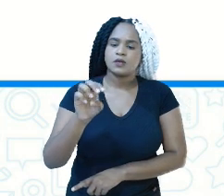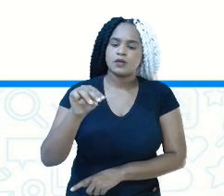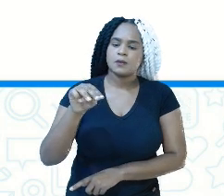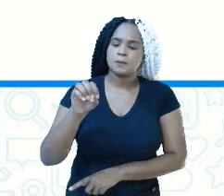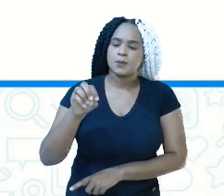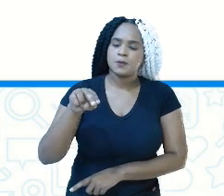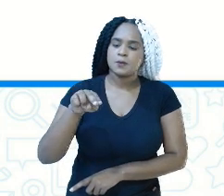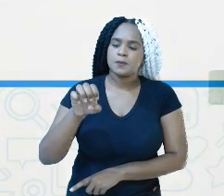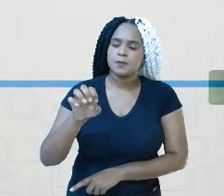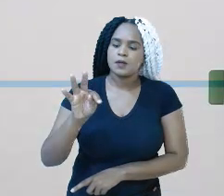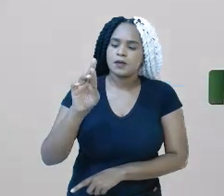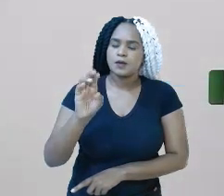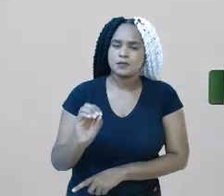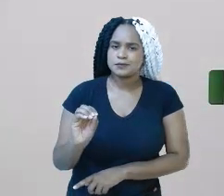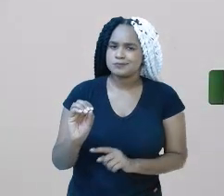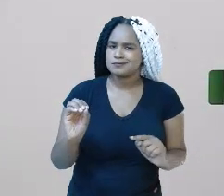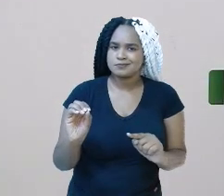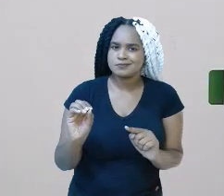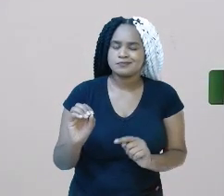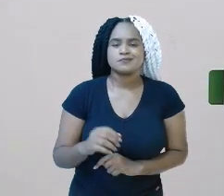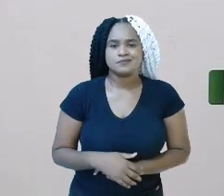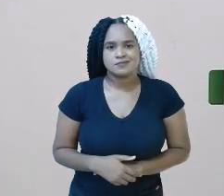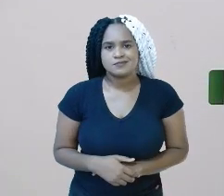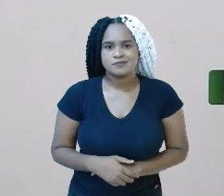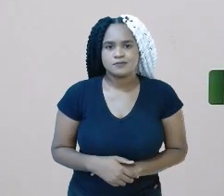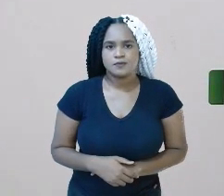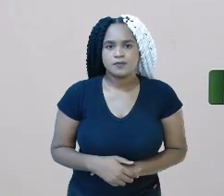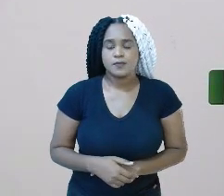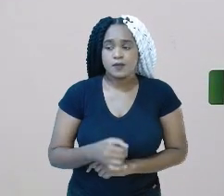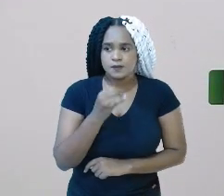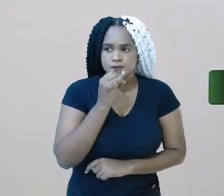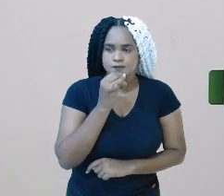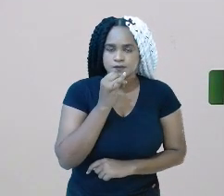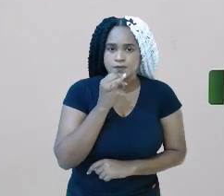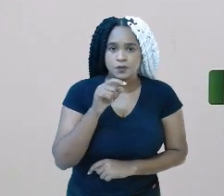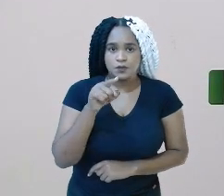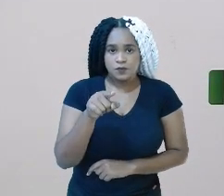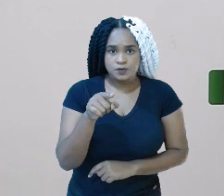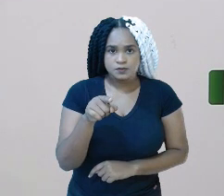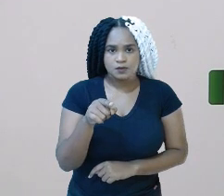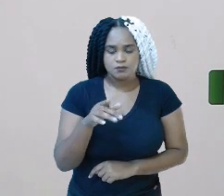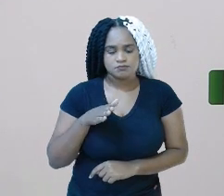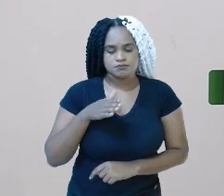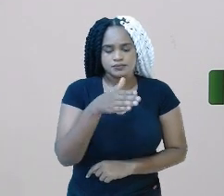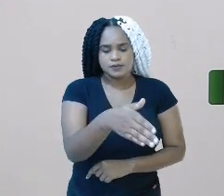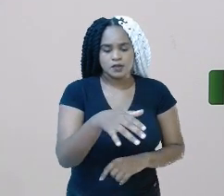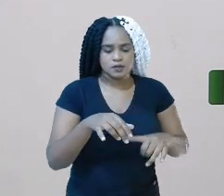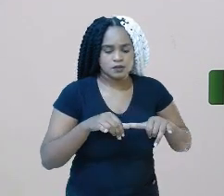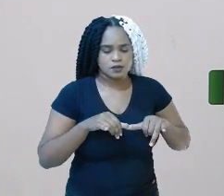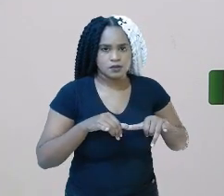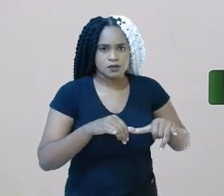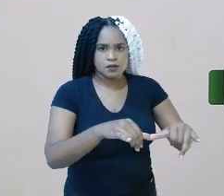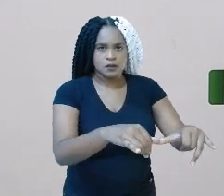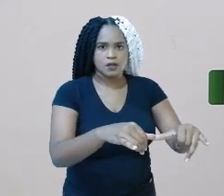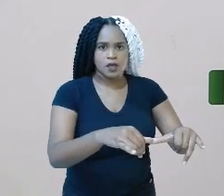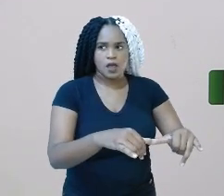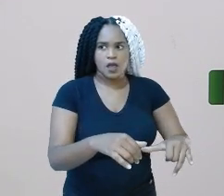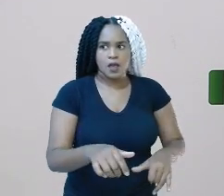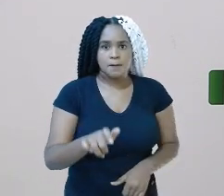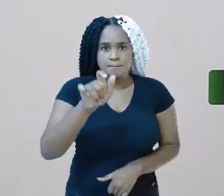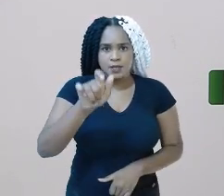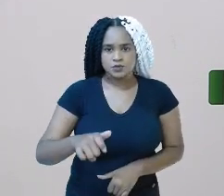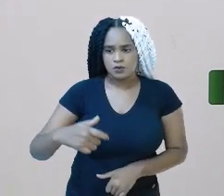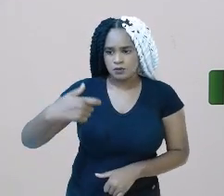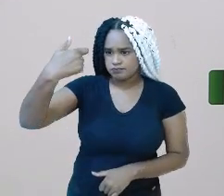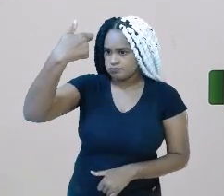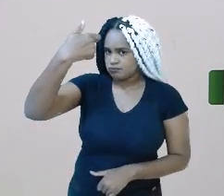termômetro, isso mesmo. O termômetro que quando você vai a algum supermercado, a algum lugar, que ele faz assim para medir